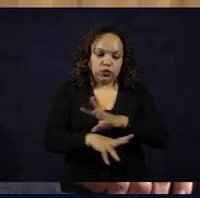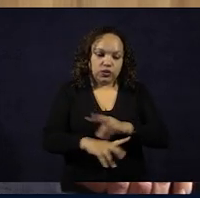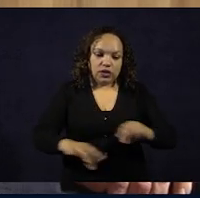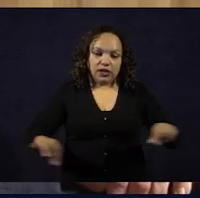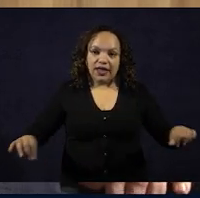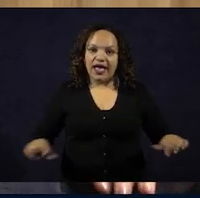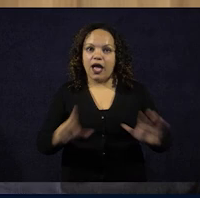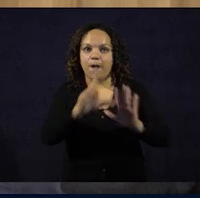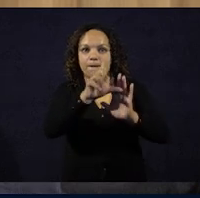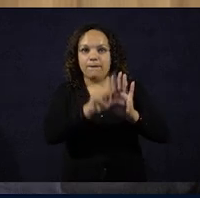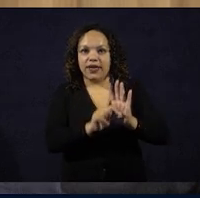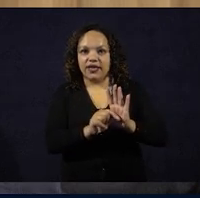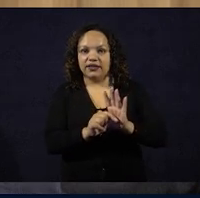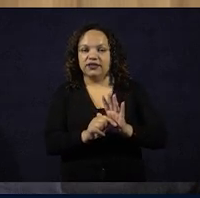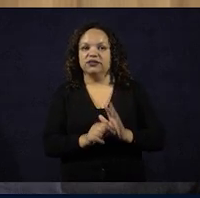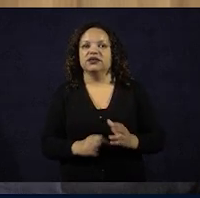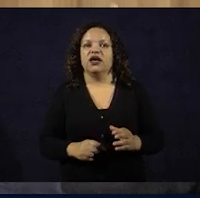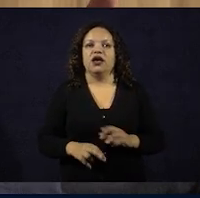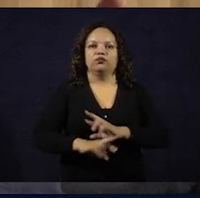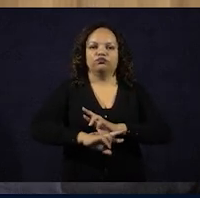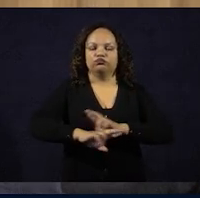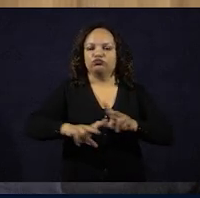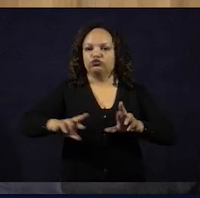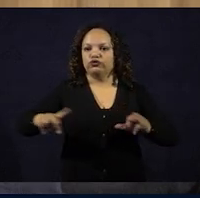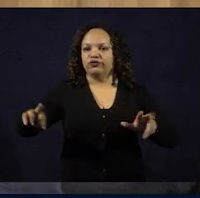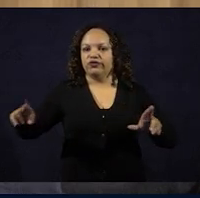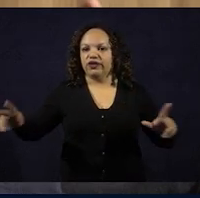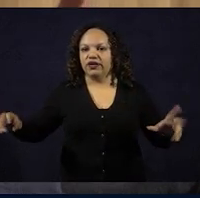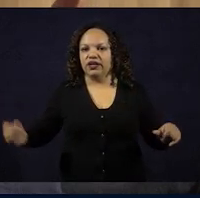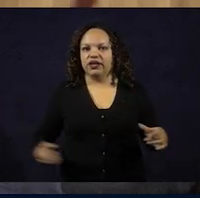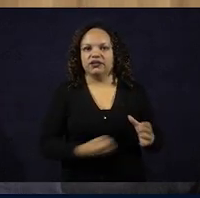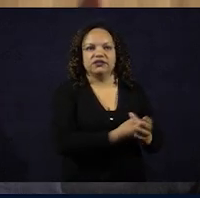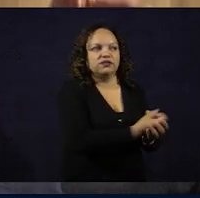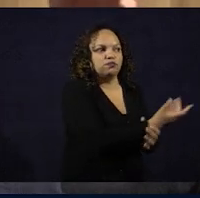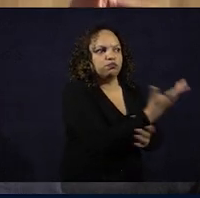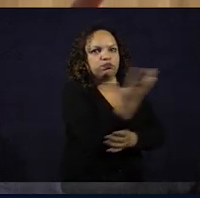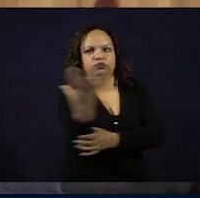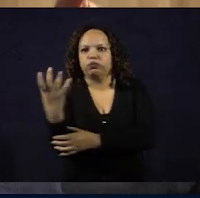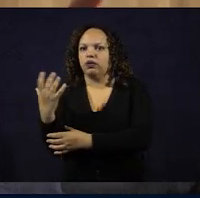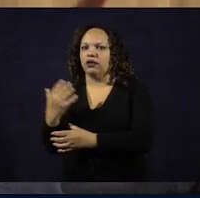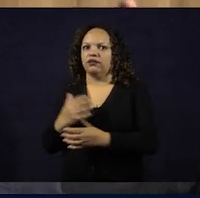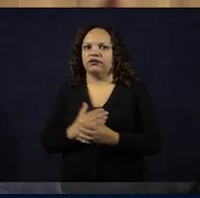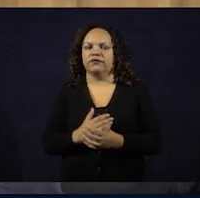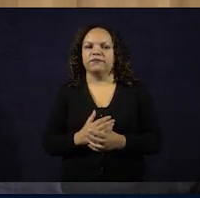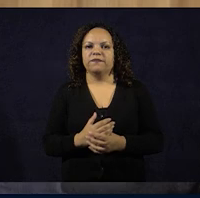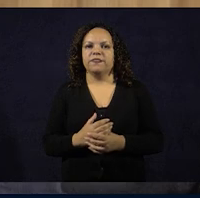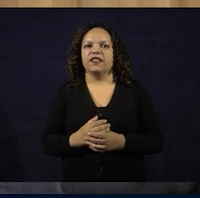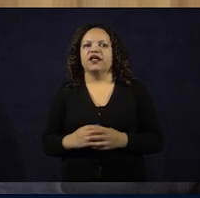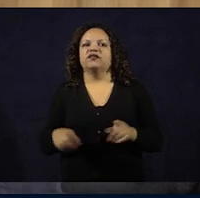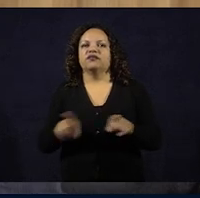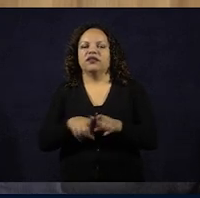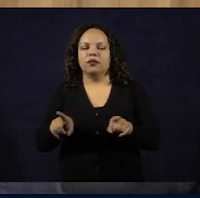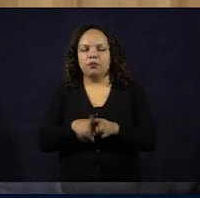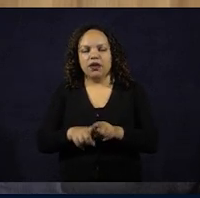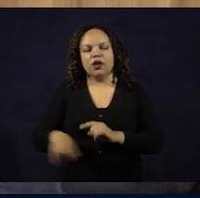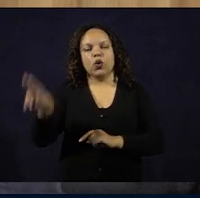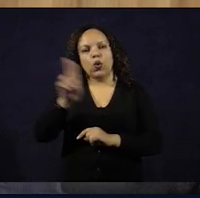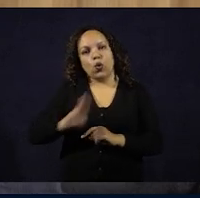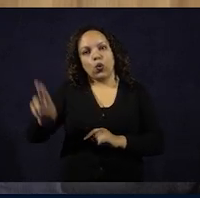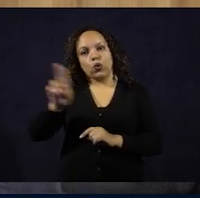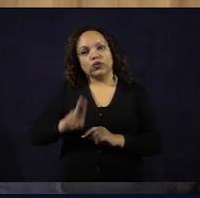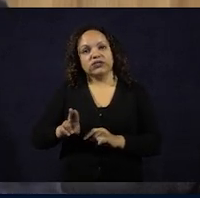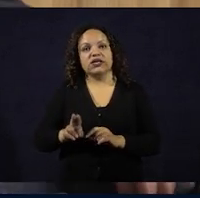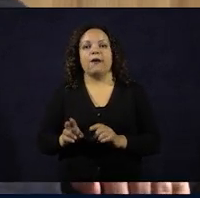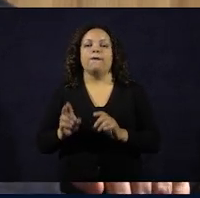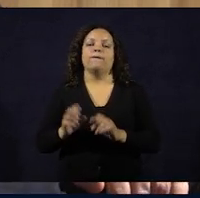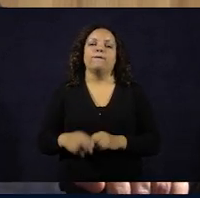variedades elas são também menos consome menos fertilizantes que a gente vem